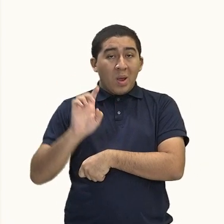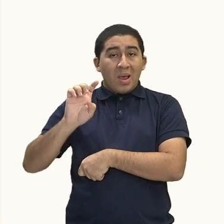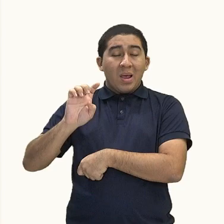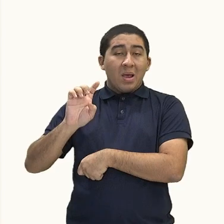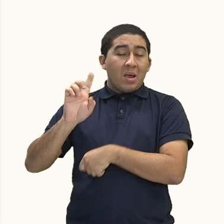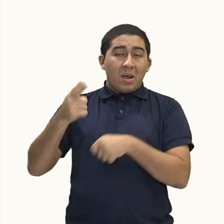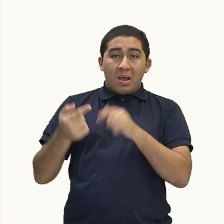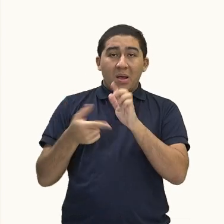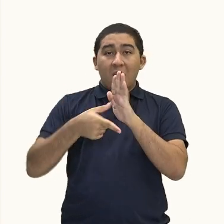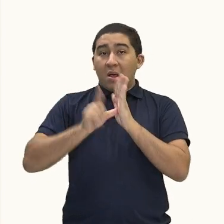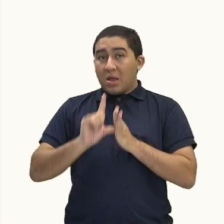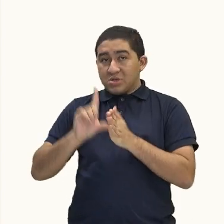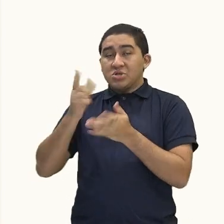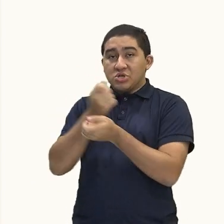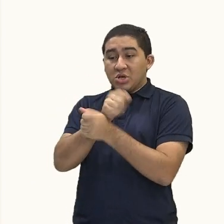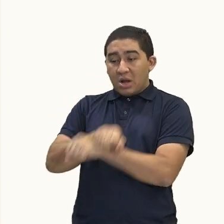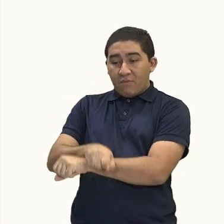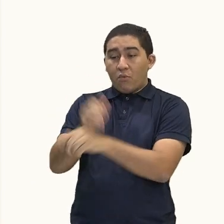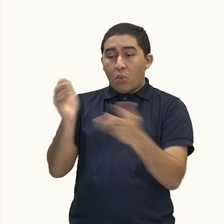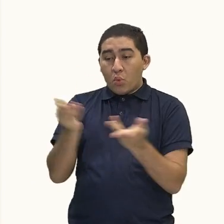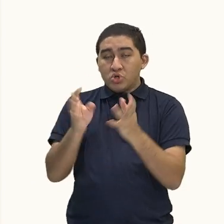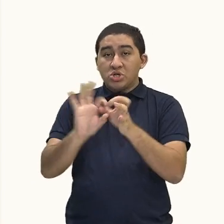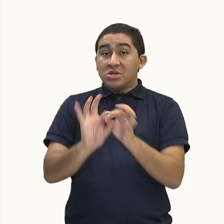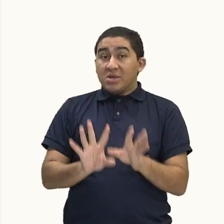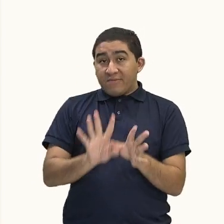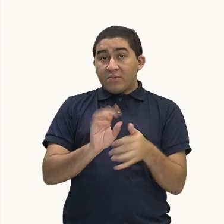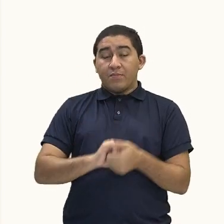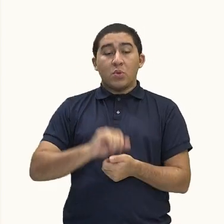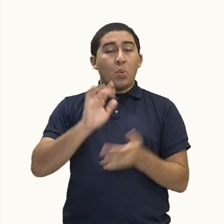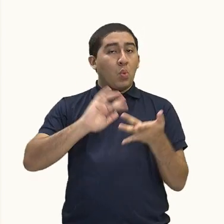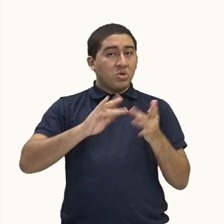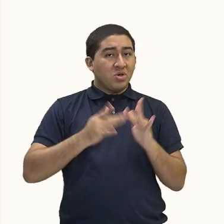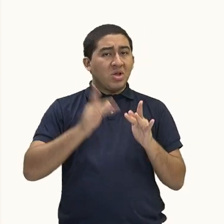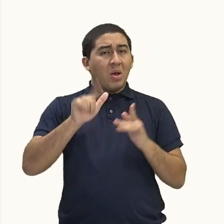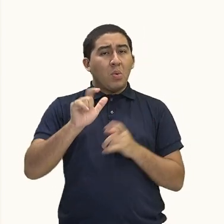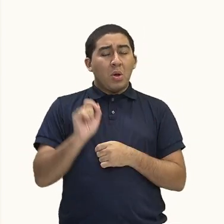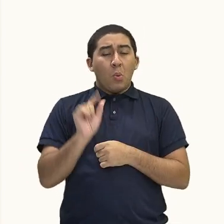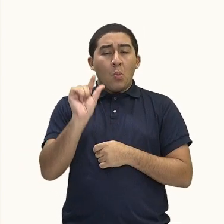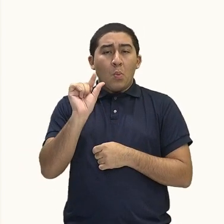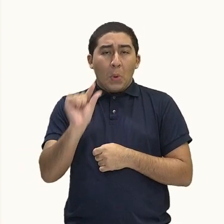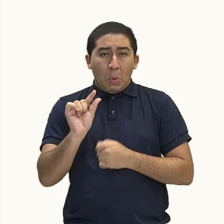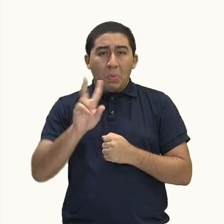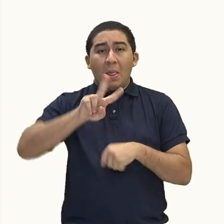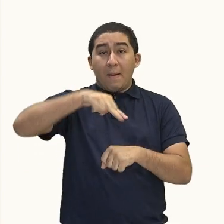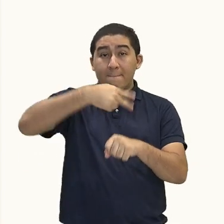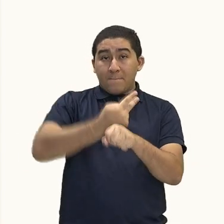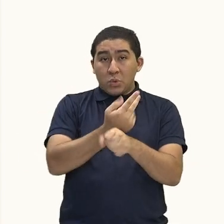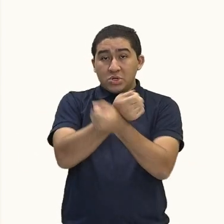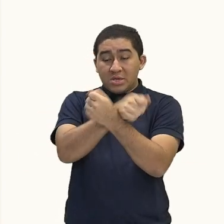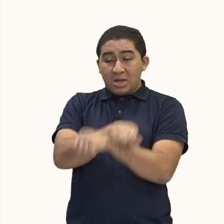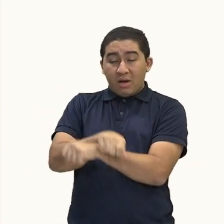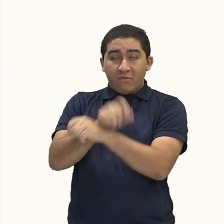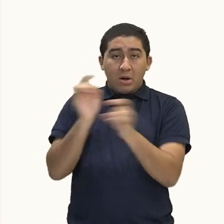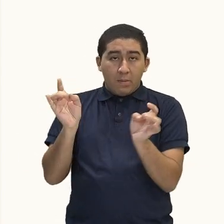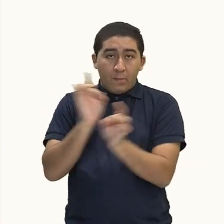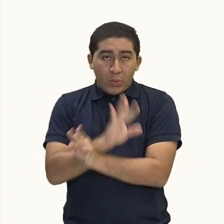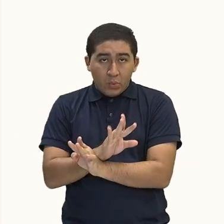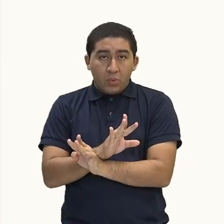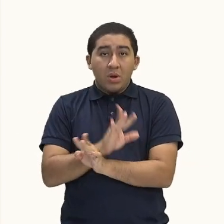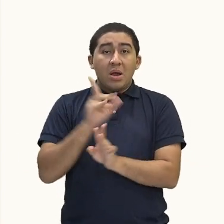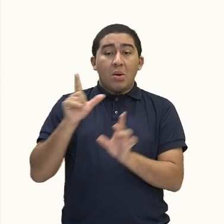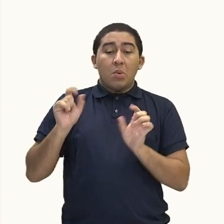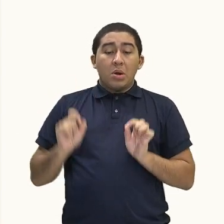pouco depois, né, da abolição da escravatura. Então, era um passado bem recente a questão da inserção do